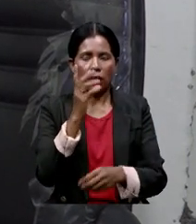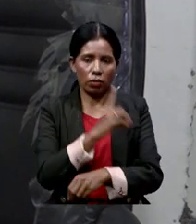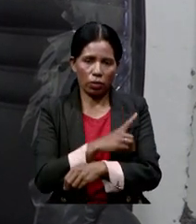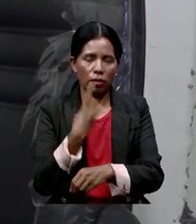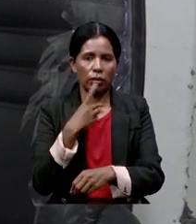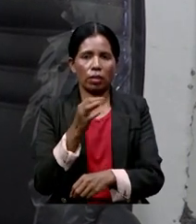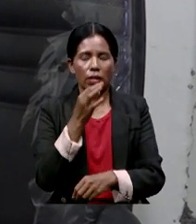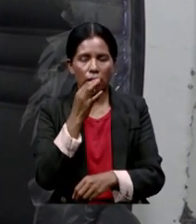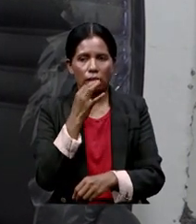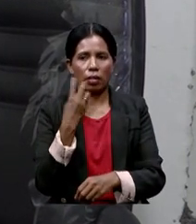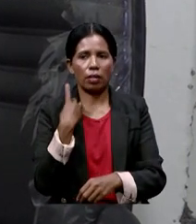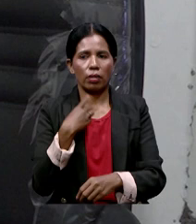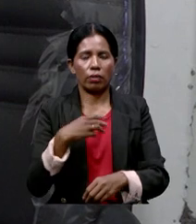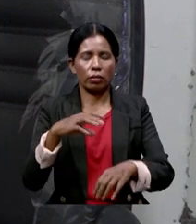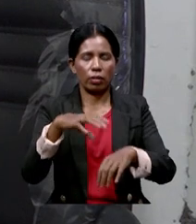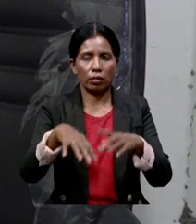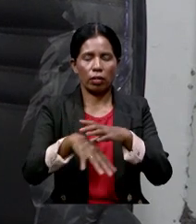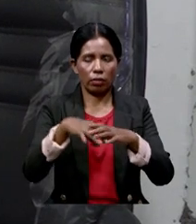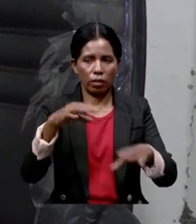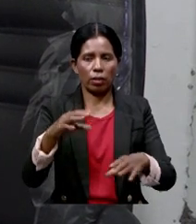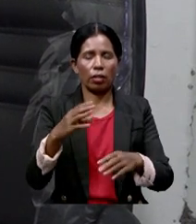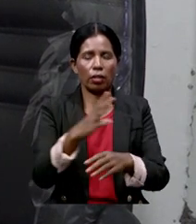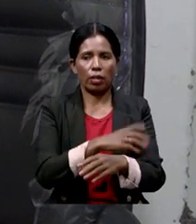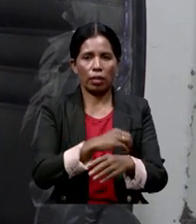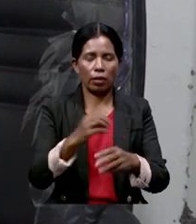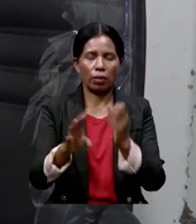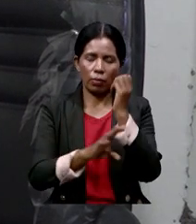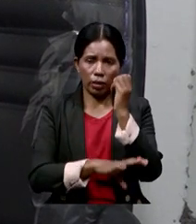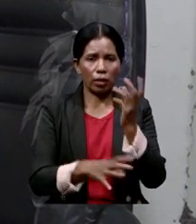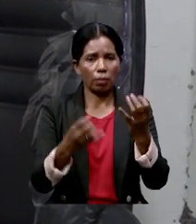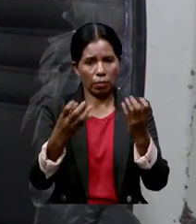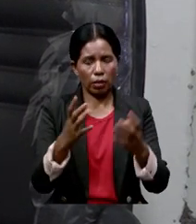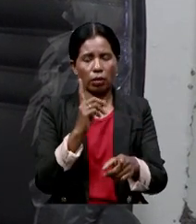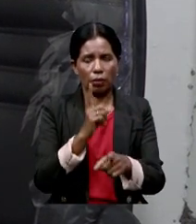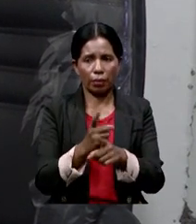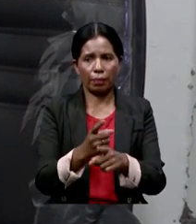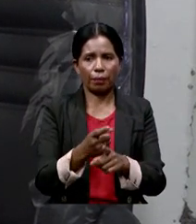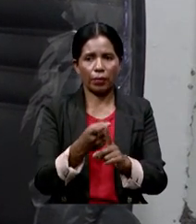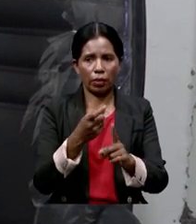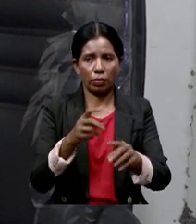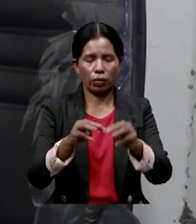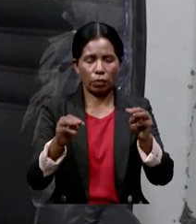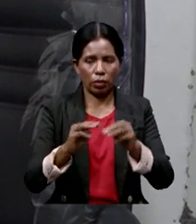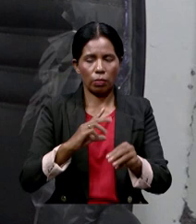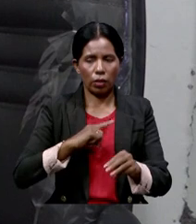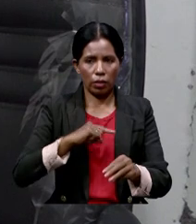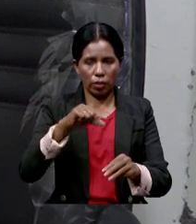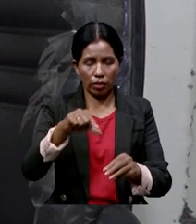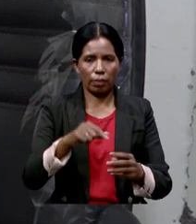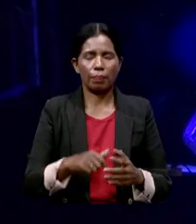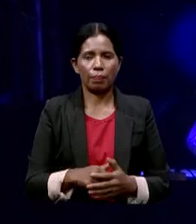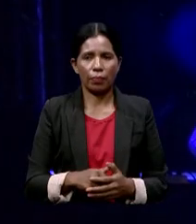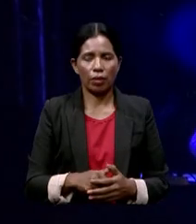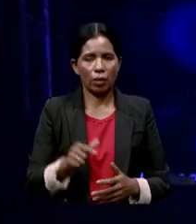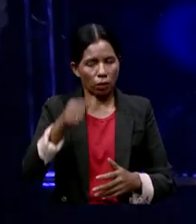si ne ba sa ne prina patar bua sa ne hutu ne ba diga sa mba ba prusa musik musik pisanya. Feira Nacional ne